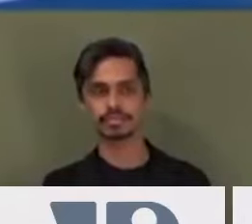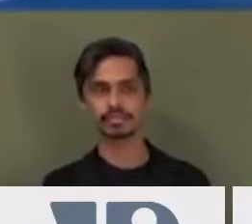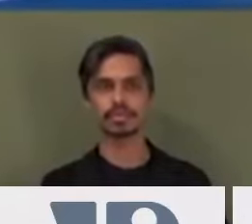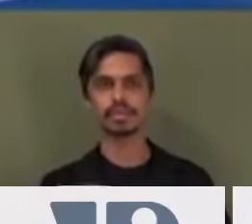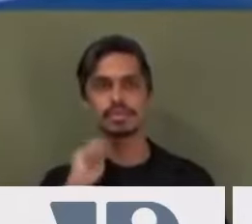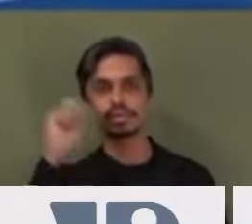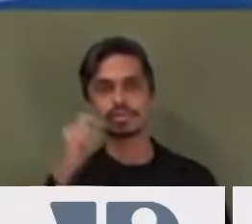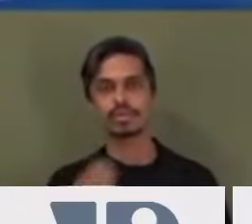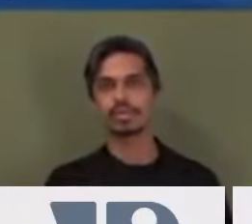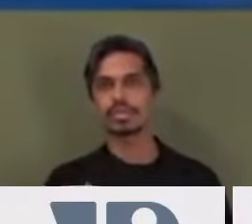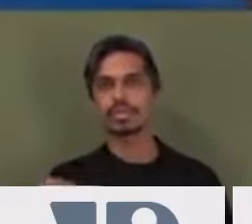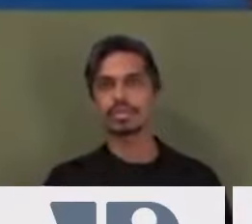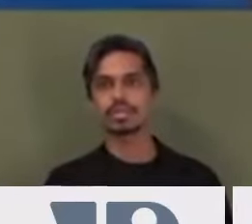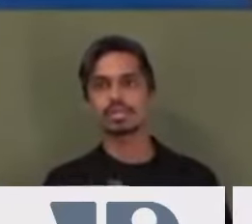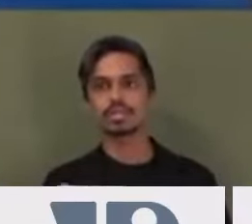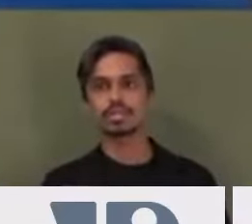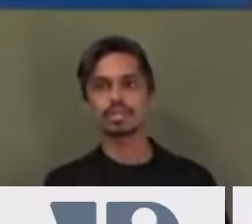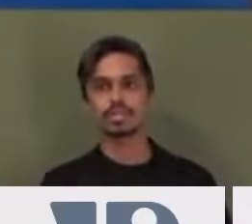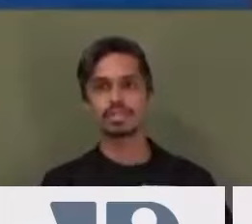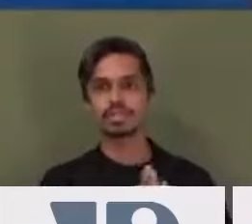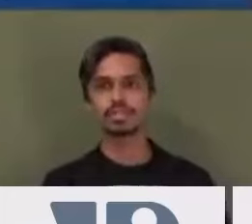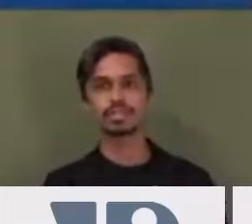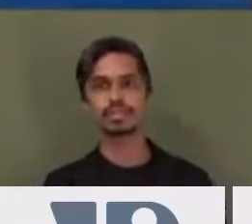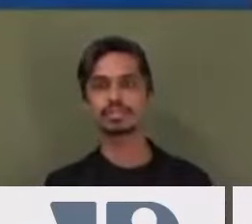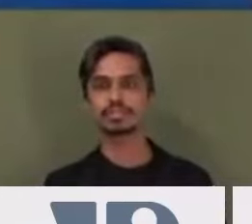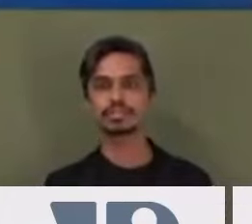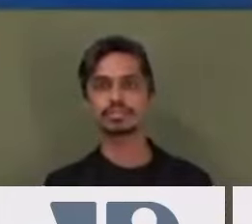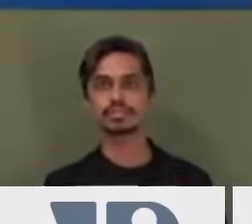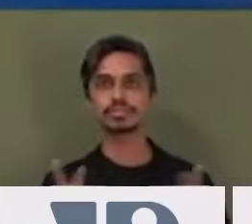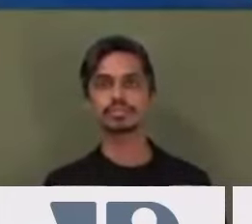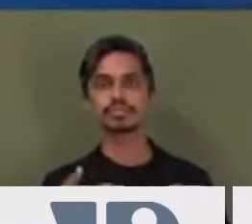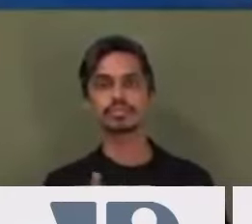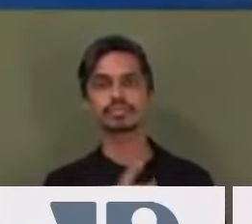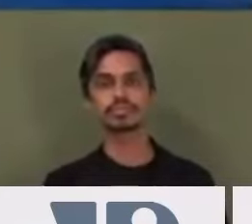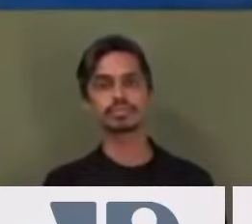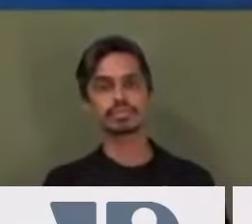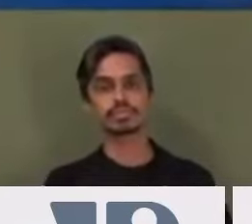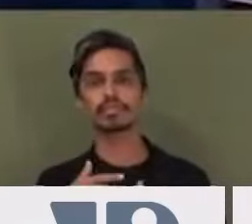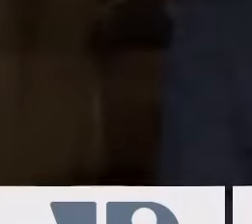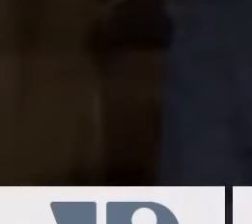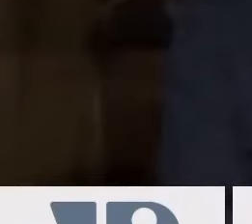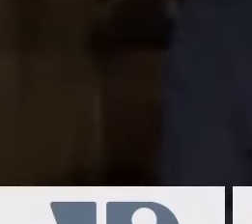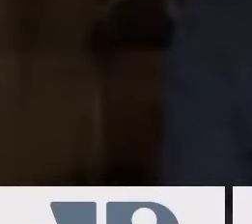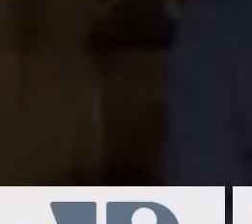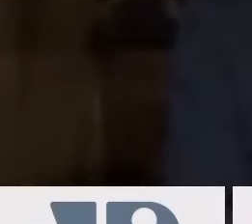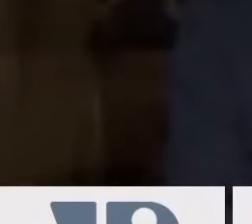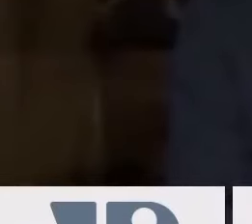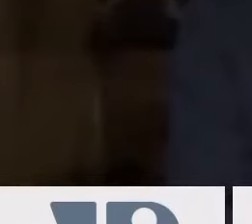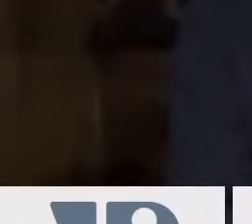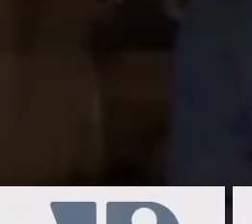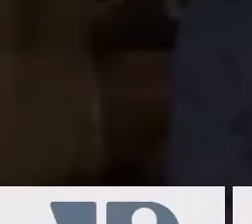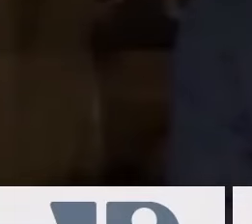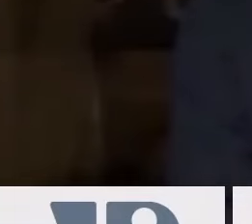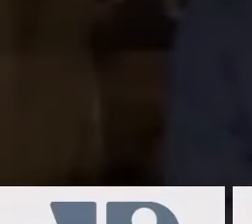A proposta já vai para a quarta sessão de discussão. A partir do quinto debate, ela já pode ser votada. Segundo Pacheco,